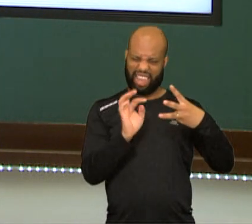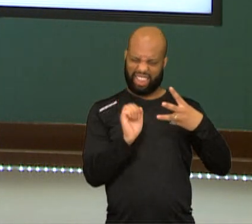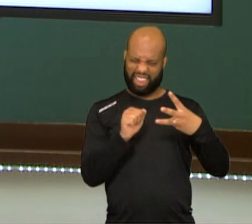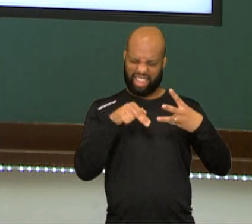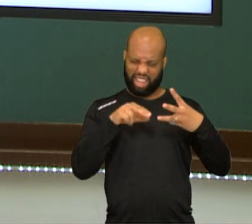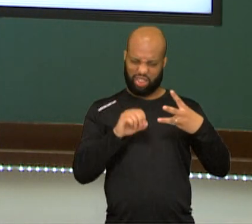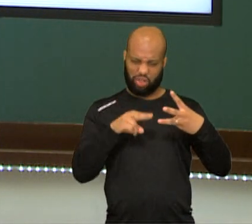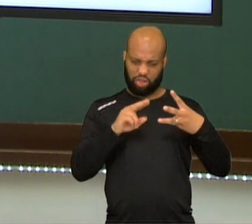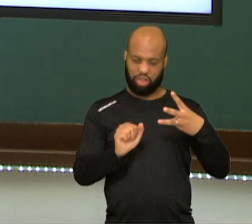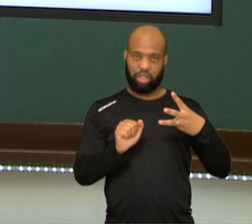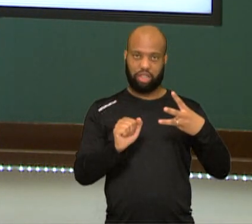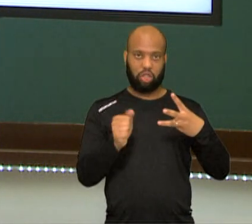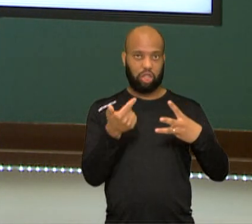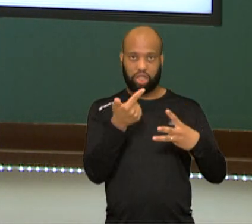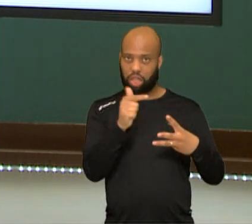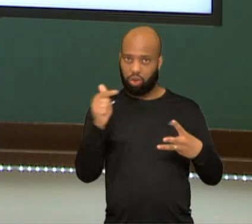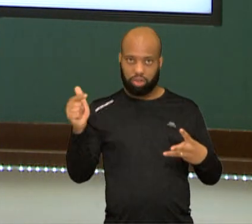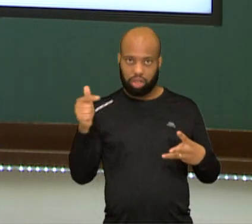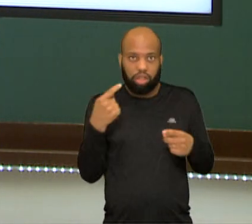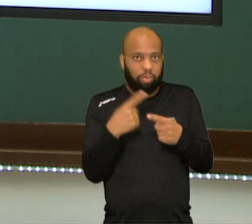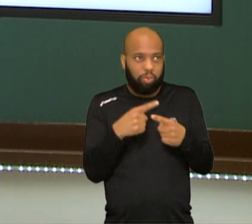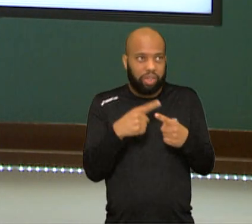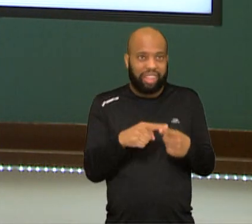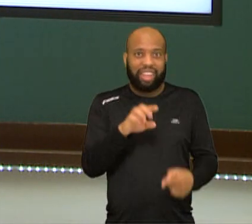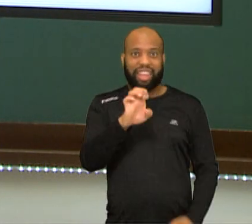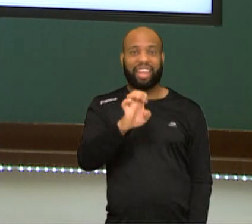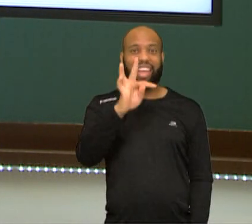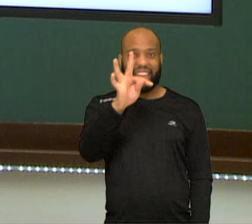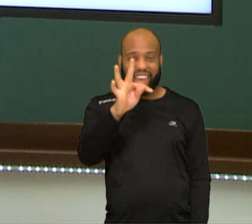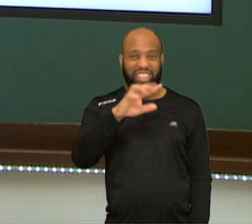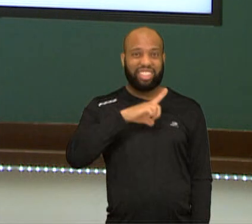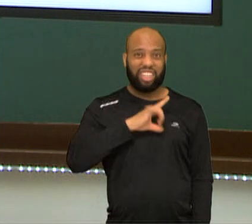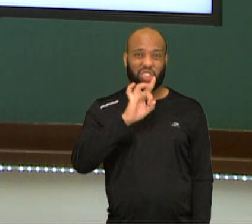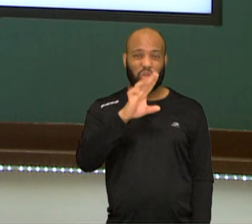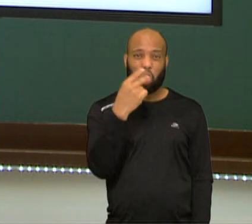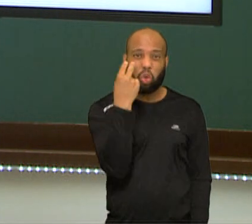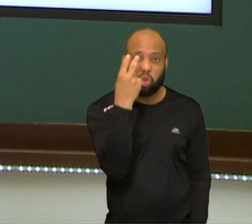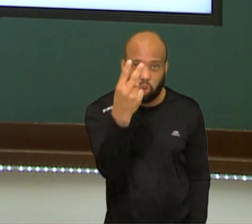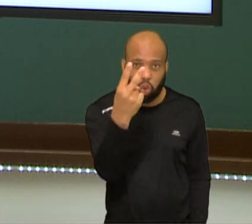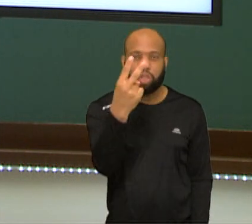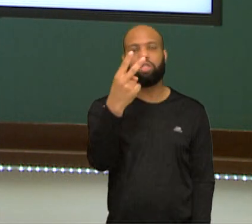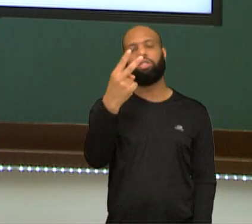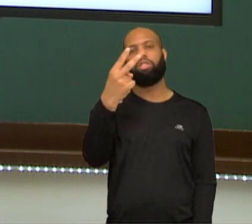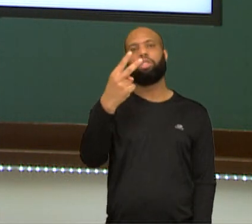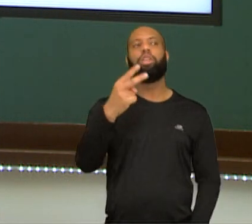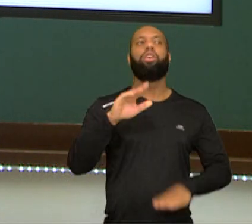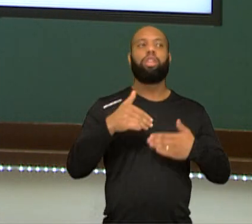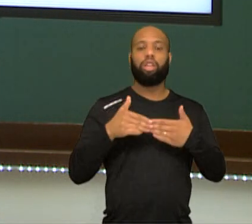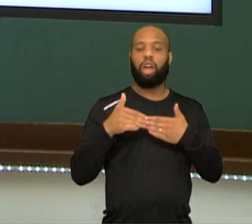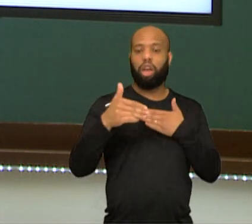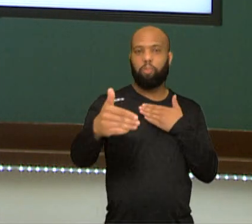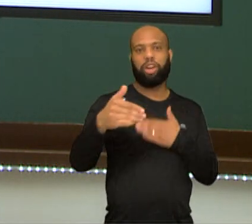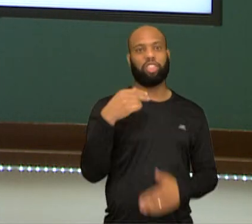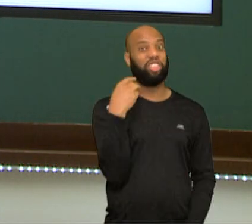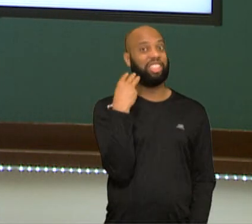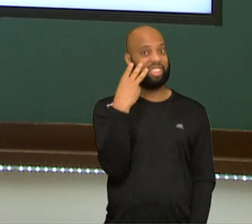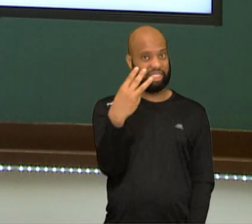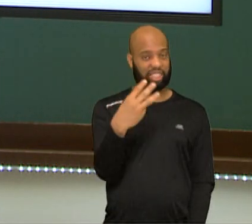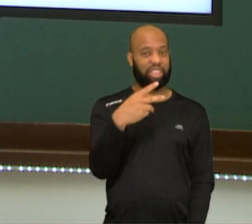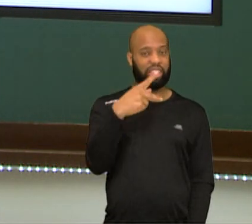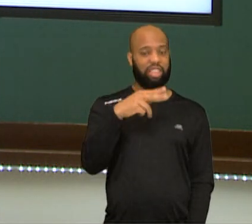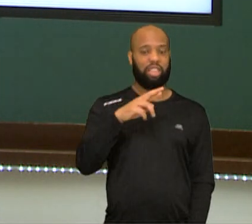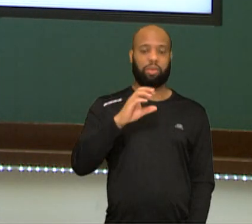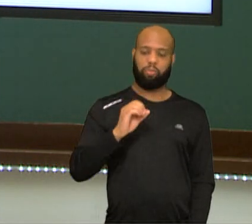professor, etanona não tem, porque são dois carbonos, sim, tem a partir de 3 carbonos,